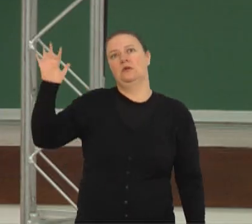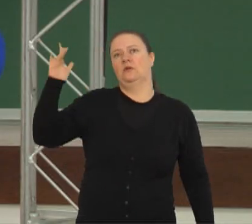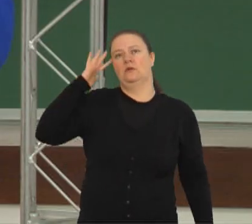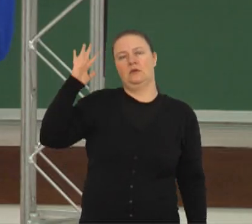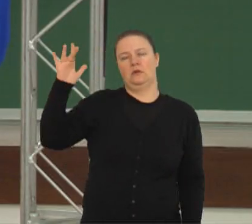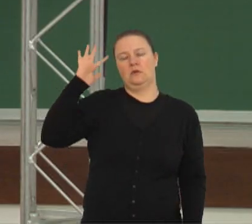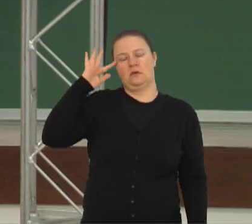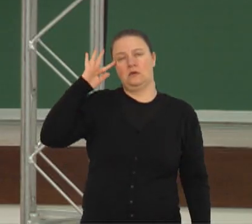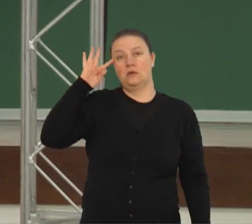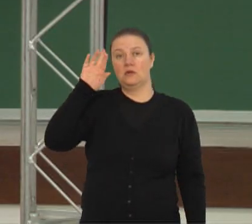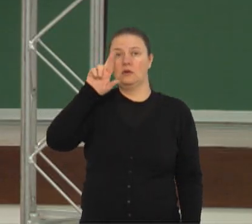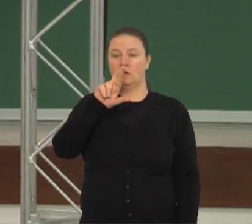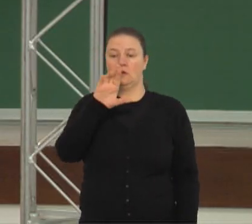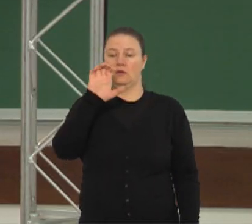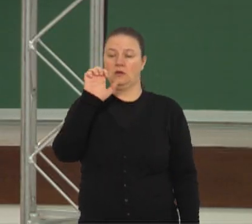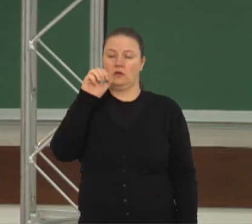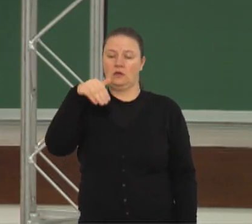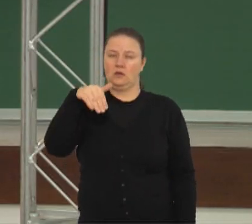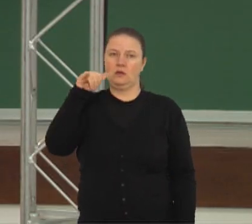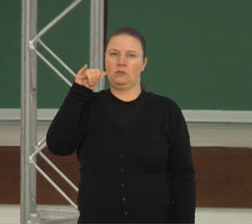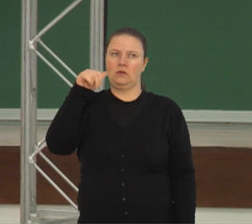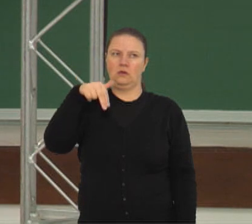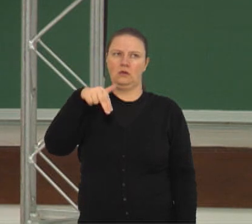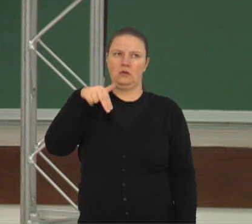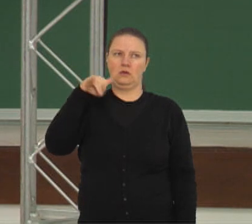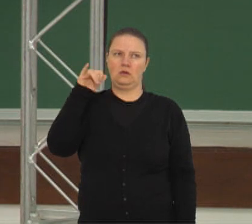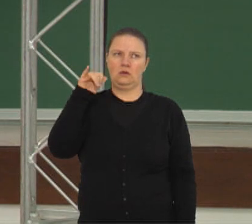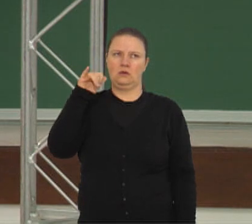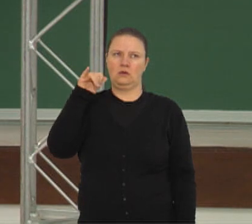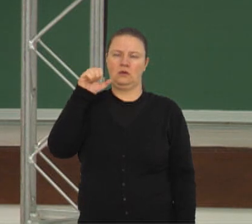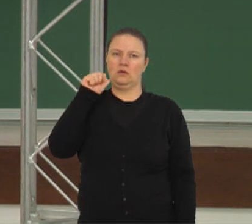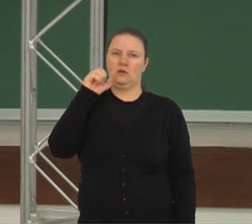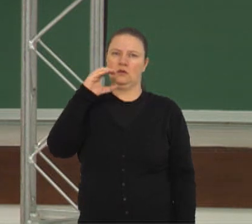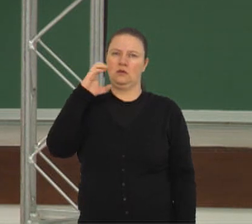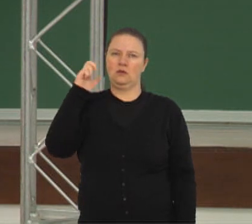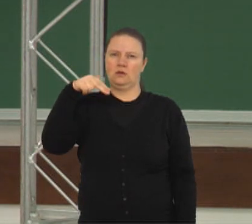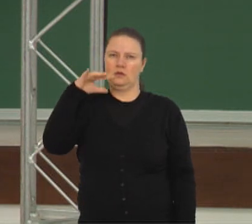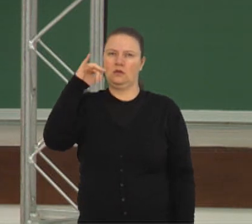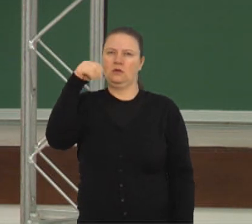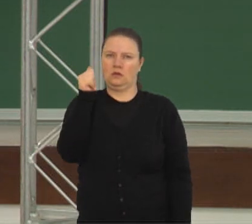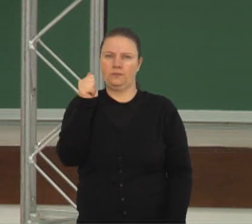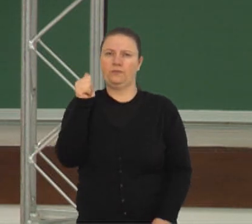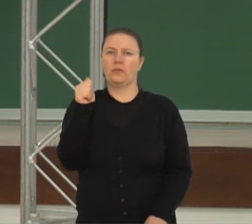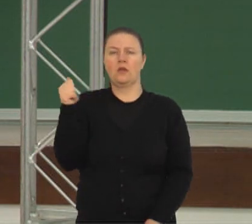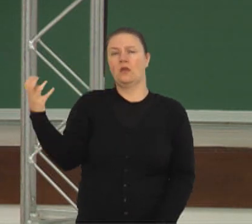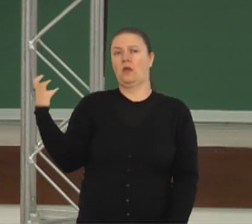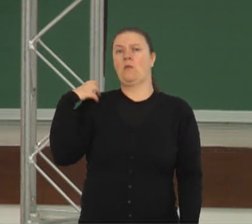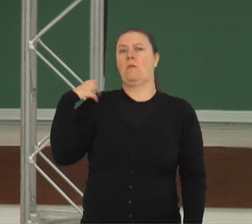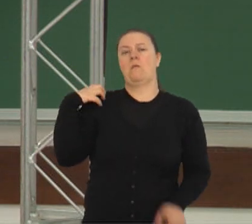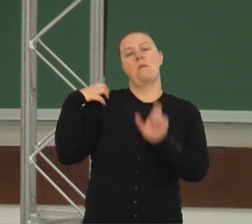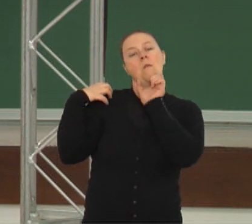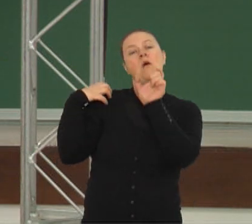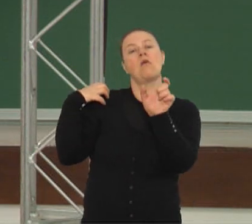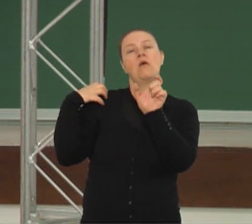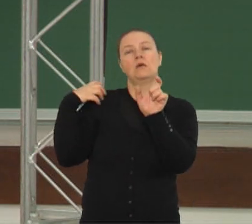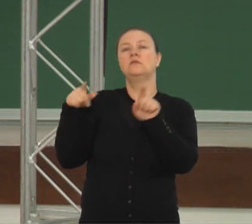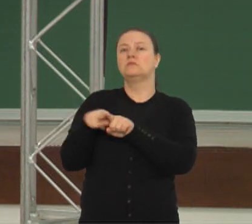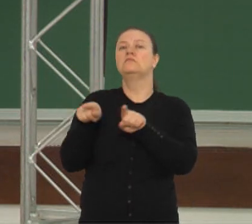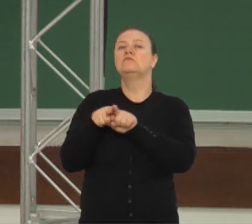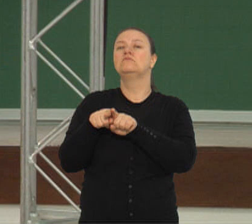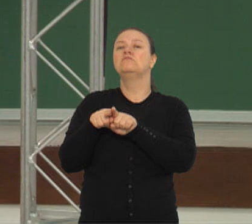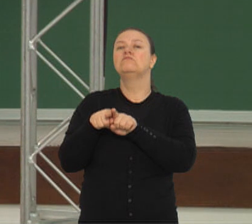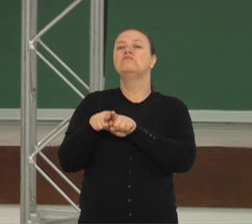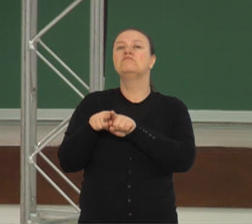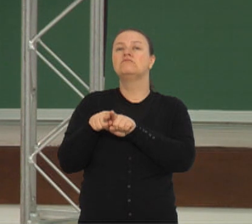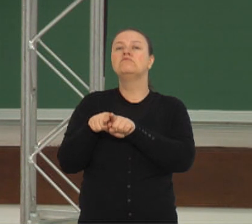diferente, reminiscência. É uma palavra lá do Platão, mas basicamente quer dizer assim,